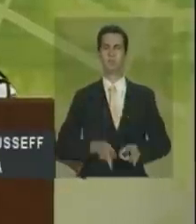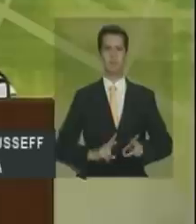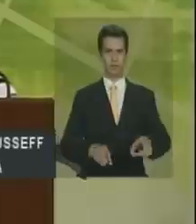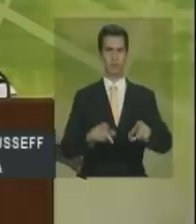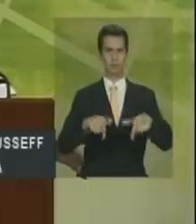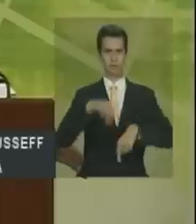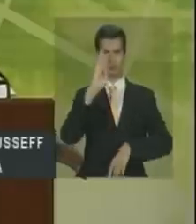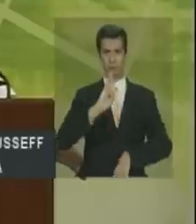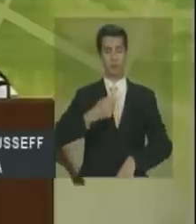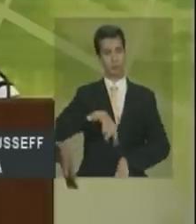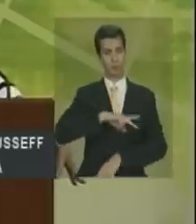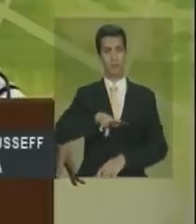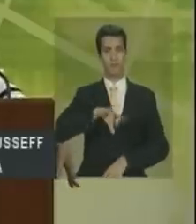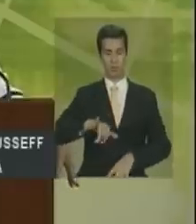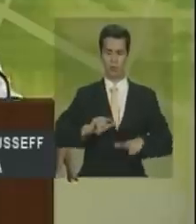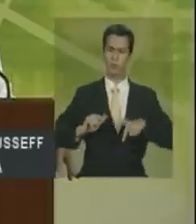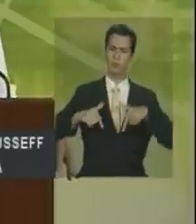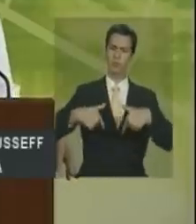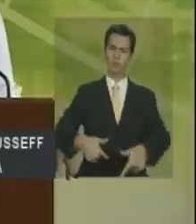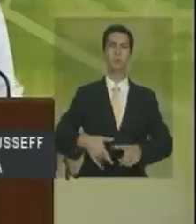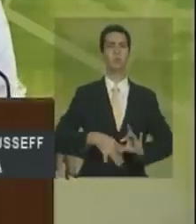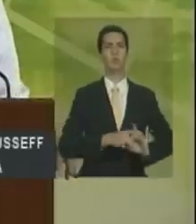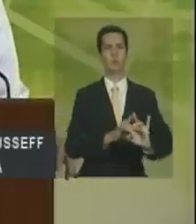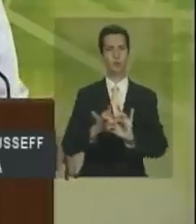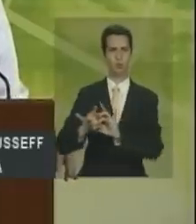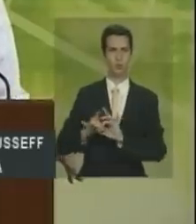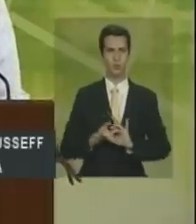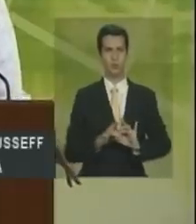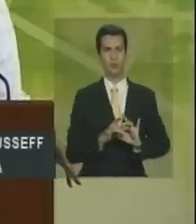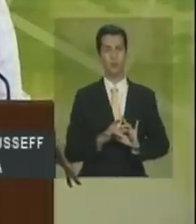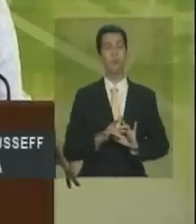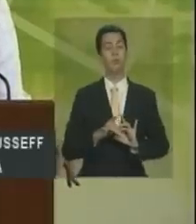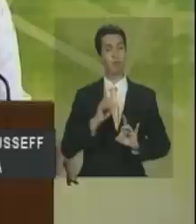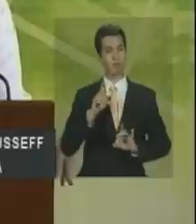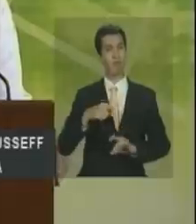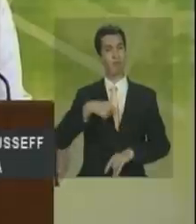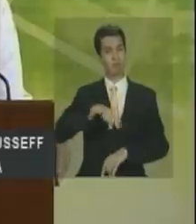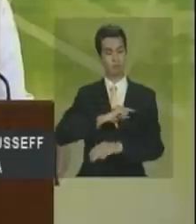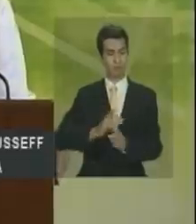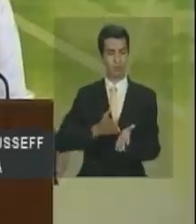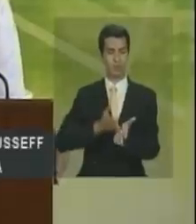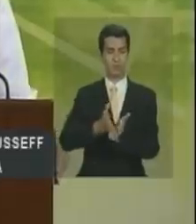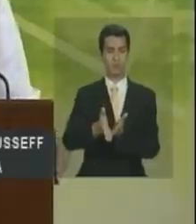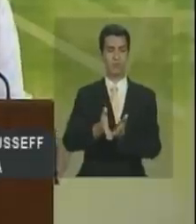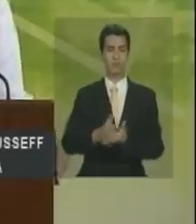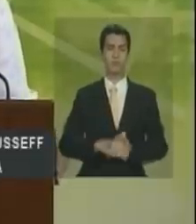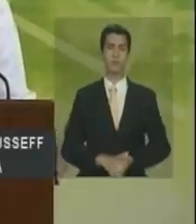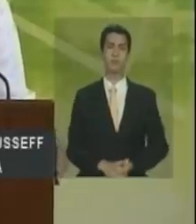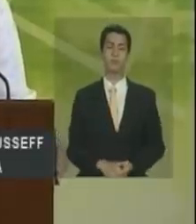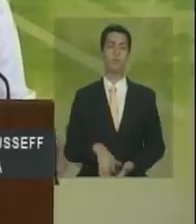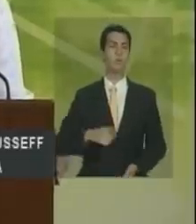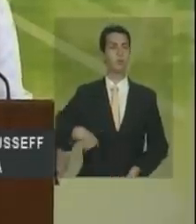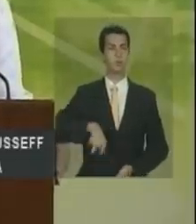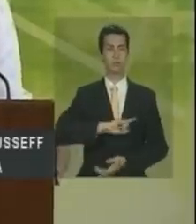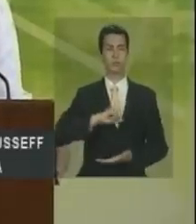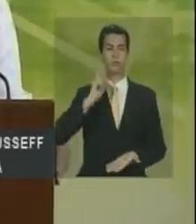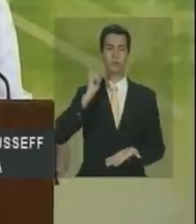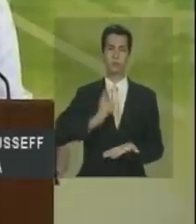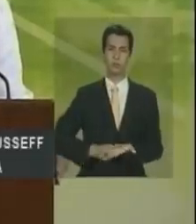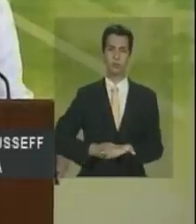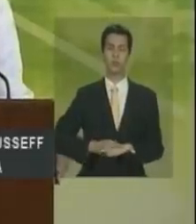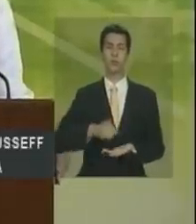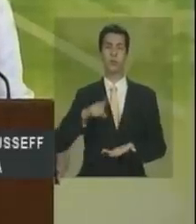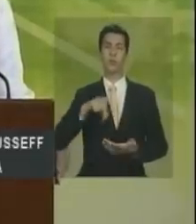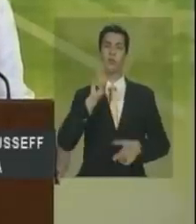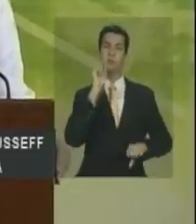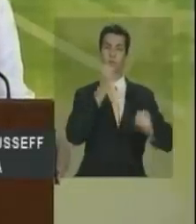do desenvolvimento. Aliás, é o nosso único e legítimo caminho. Nosso compromisso com a